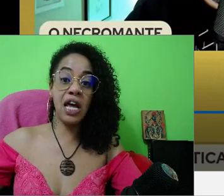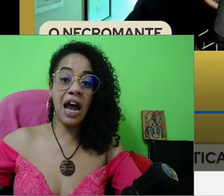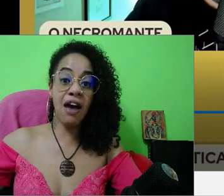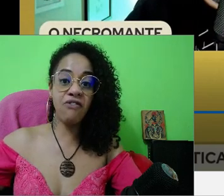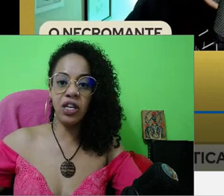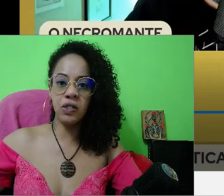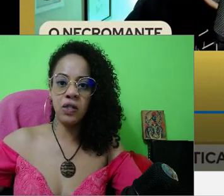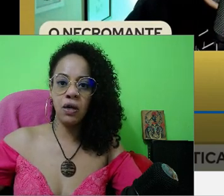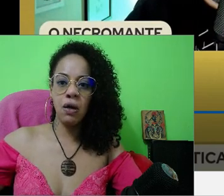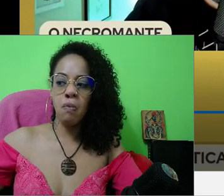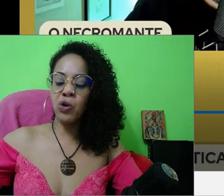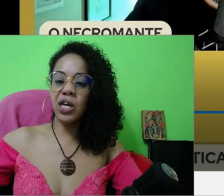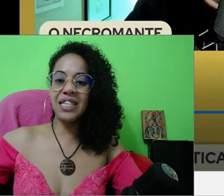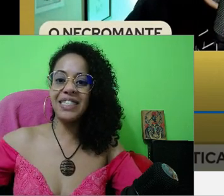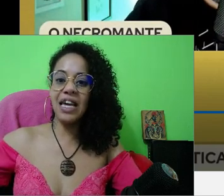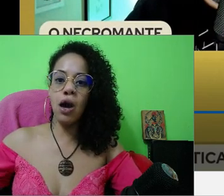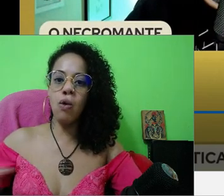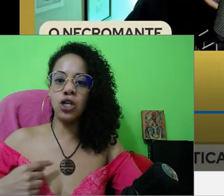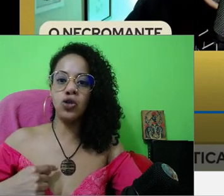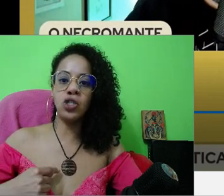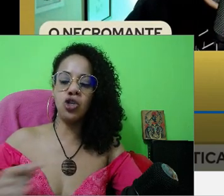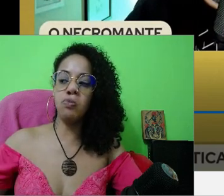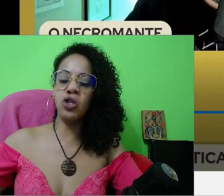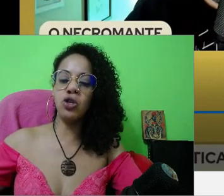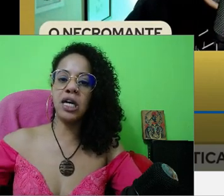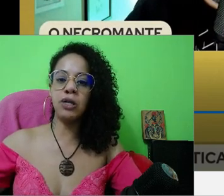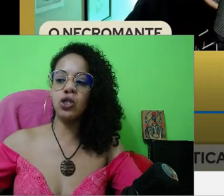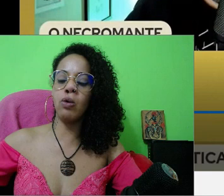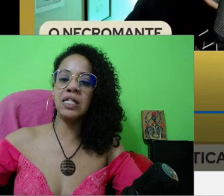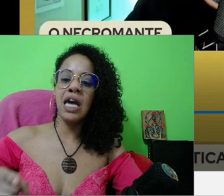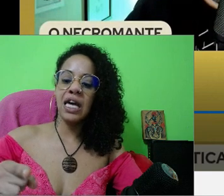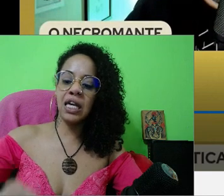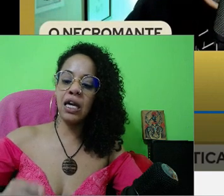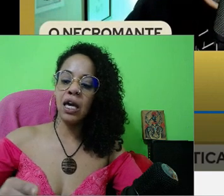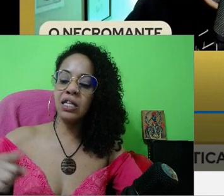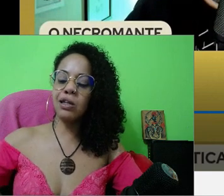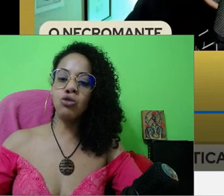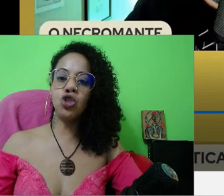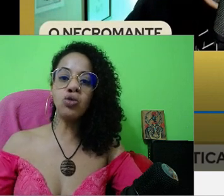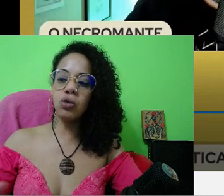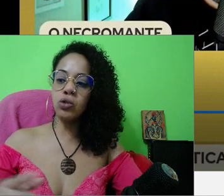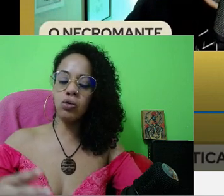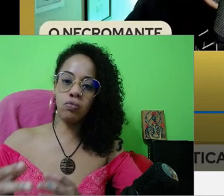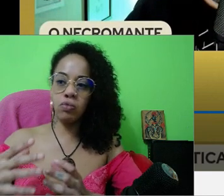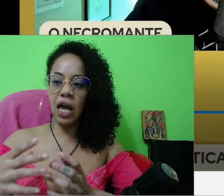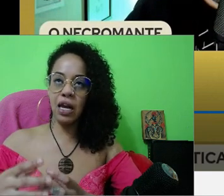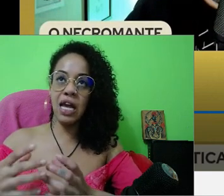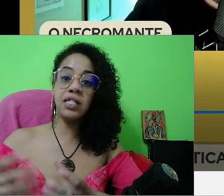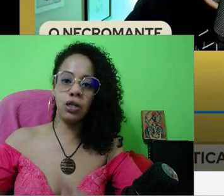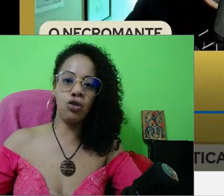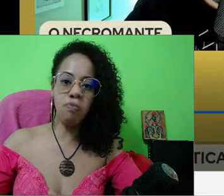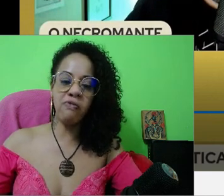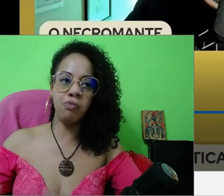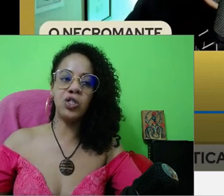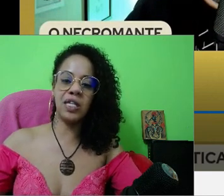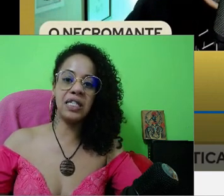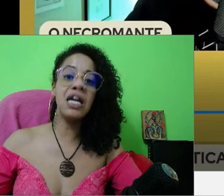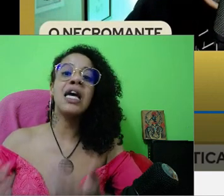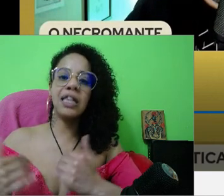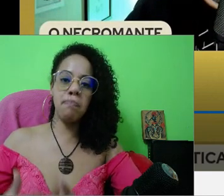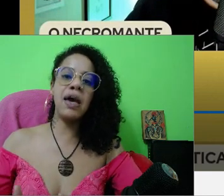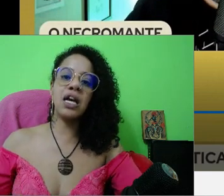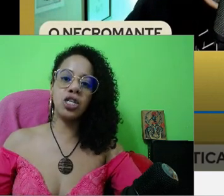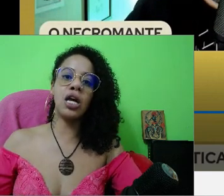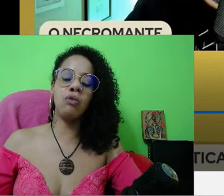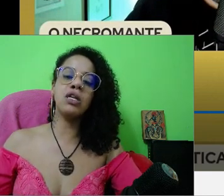de vulneráveis porque se eu acho hostil muito mais pessoas que estão juntos nesse grupo vamos